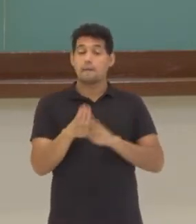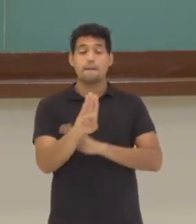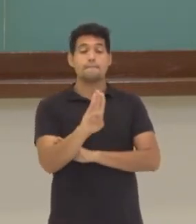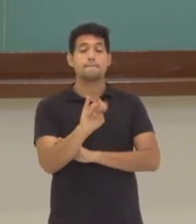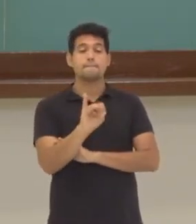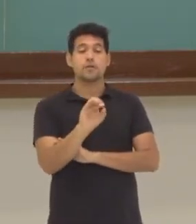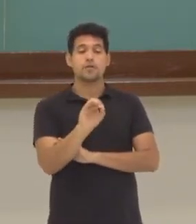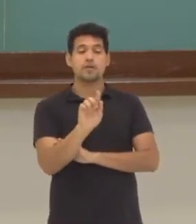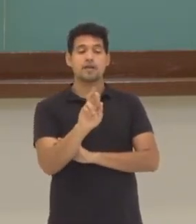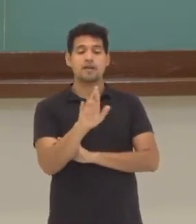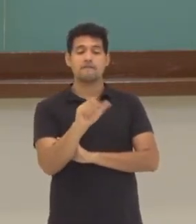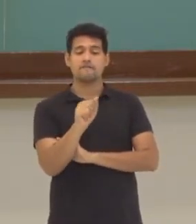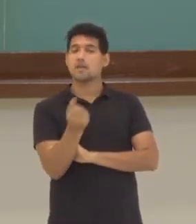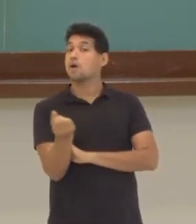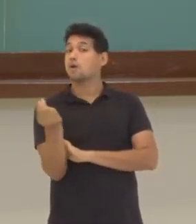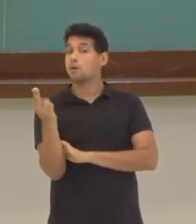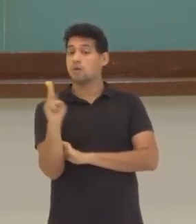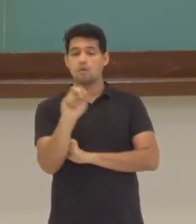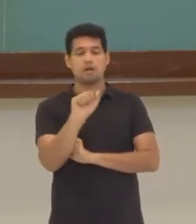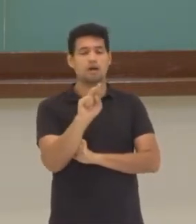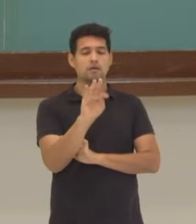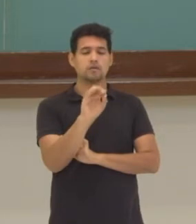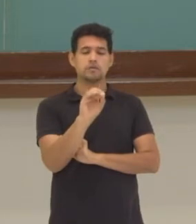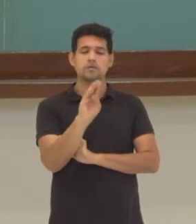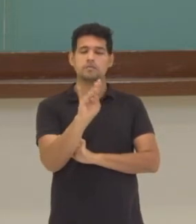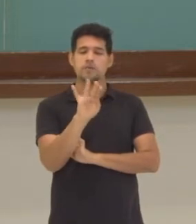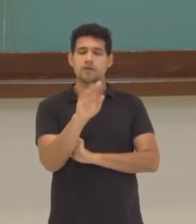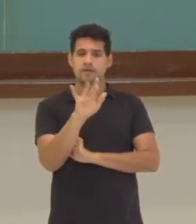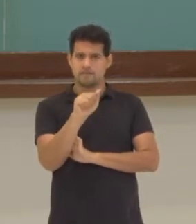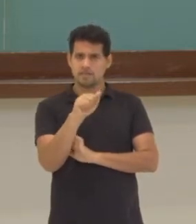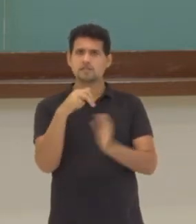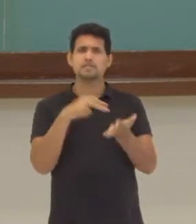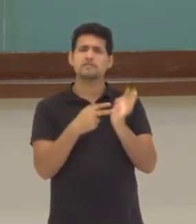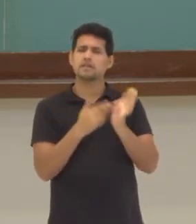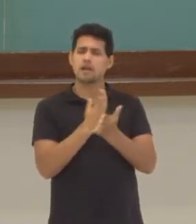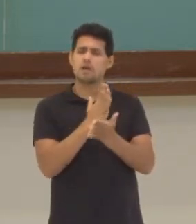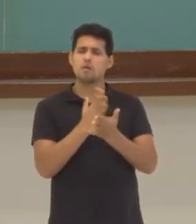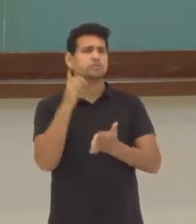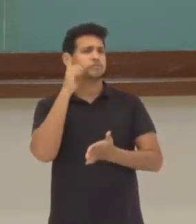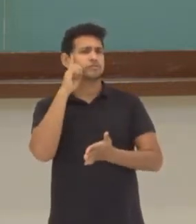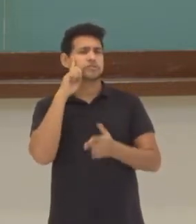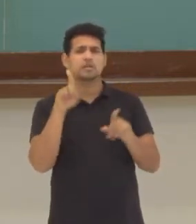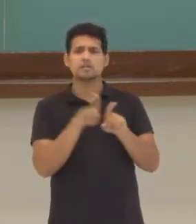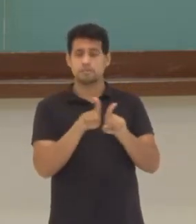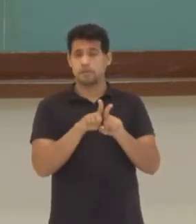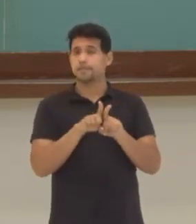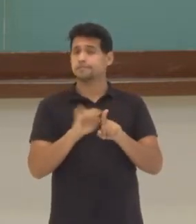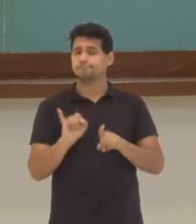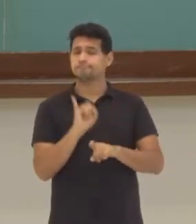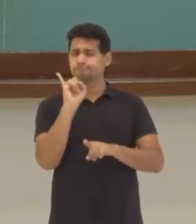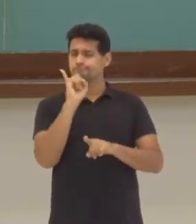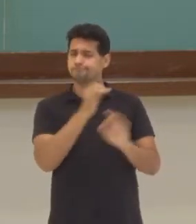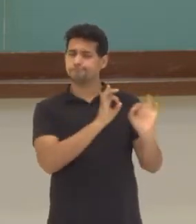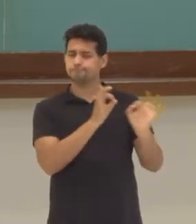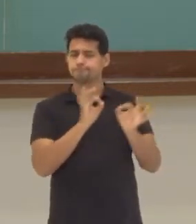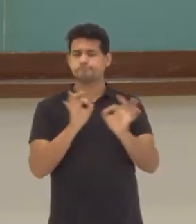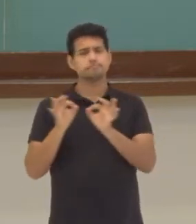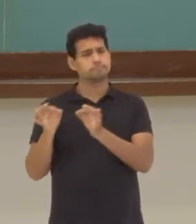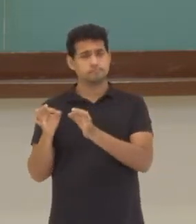ou a autobiografia tragam alguns dados de datas, né, mais precisos, mais